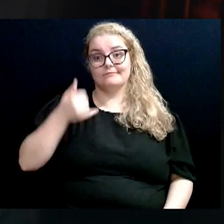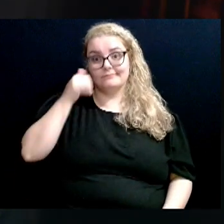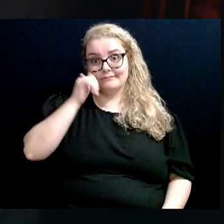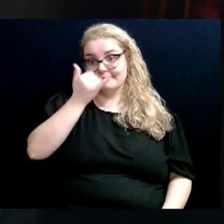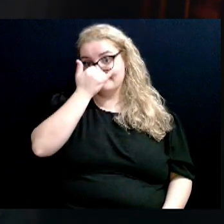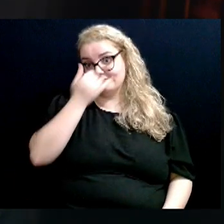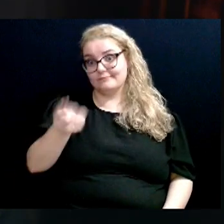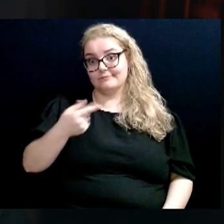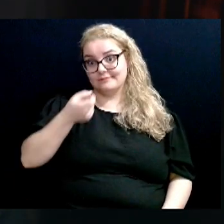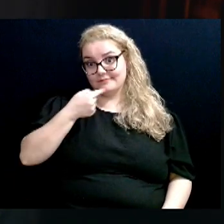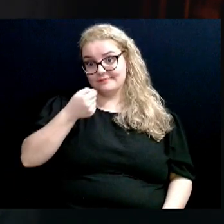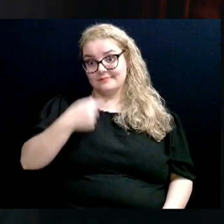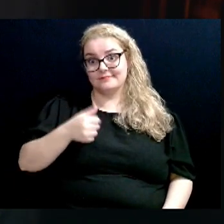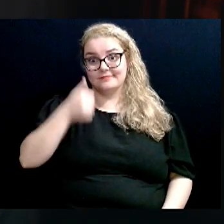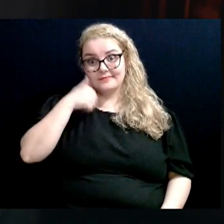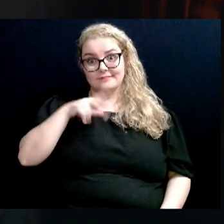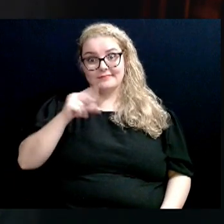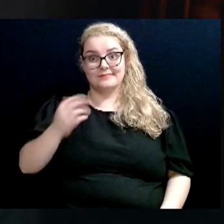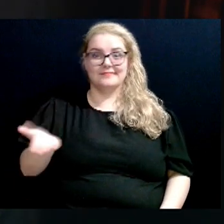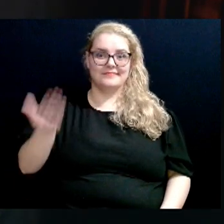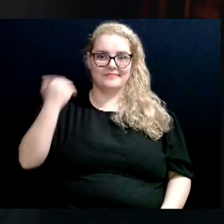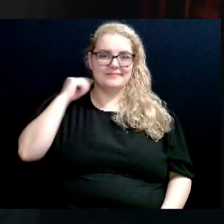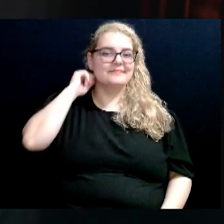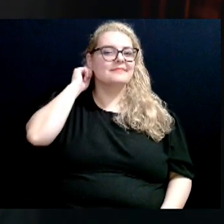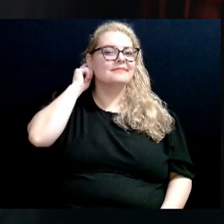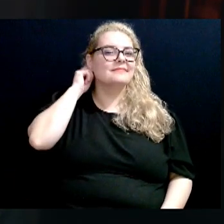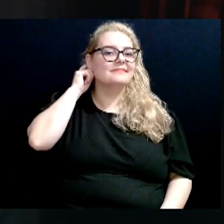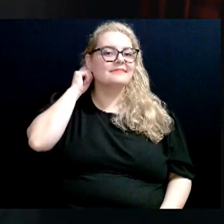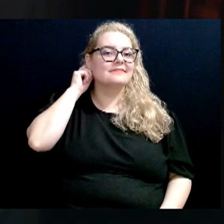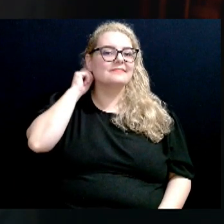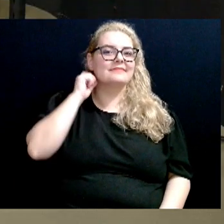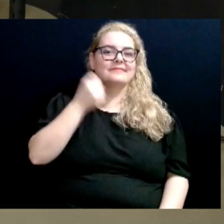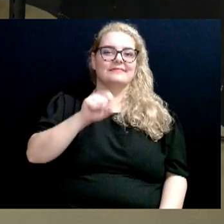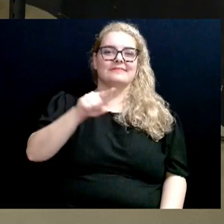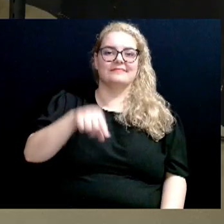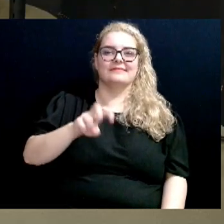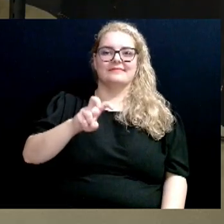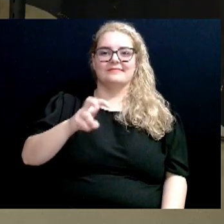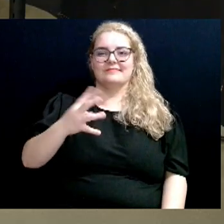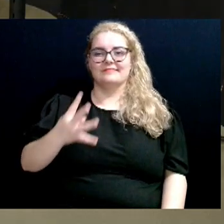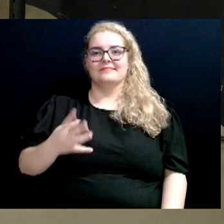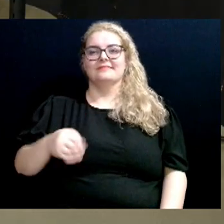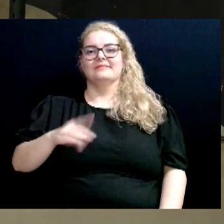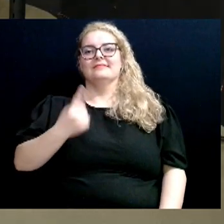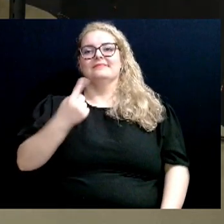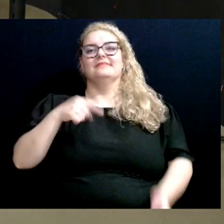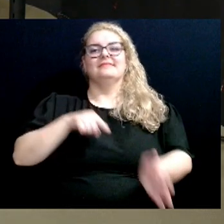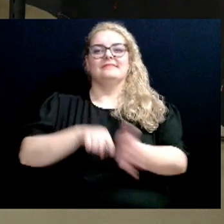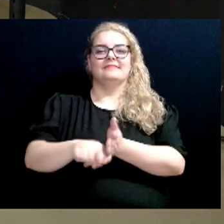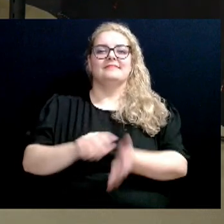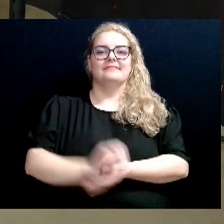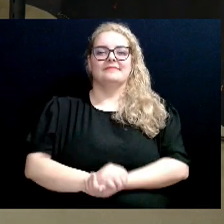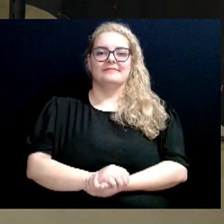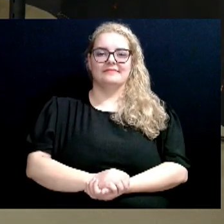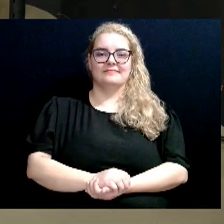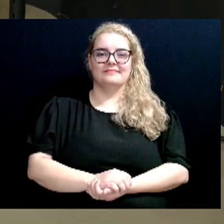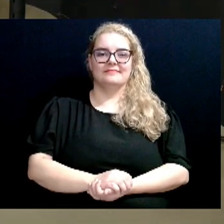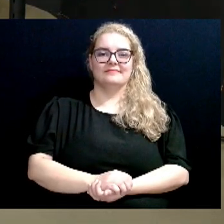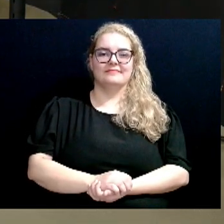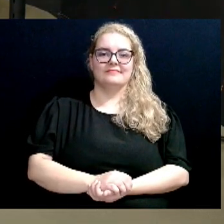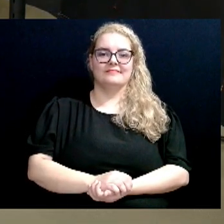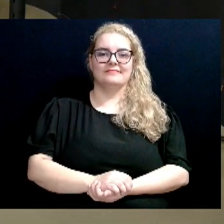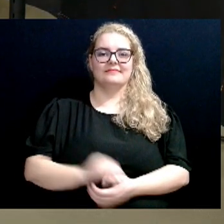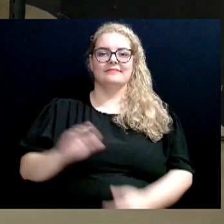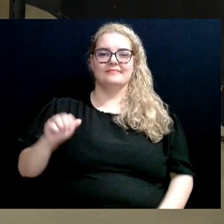minha vovó. Vamos lá, 8h54, gente, mais uma pergunta na tela, por favor. Pode colocar a produção, Carlos Eduardo do